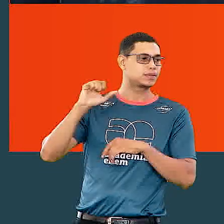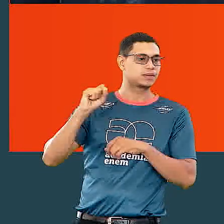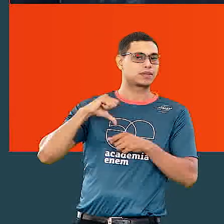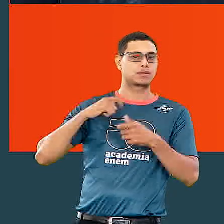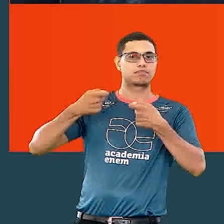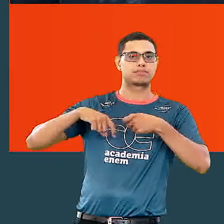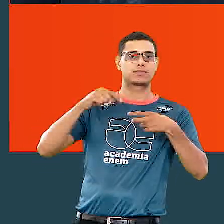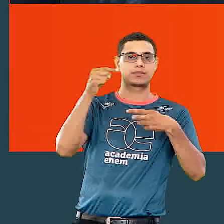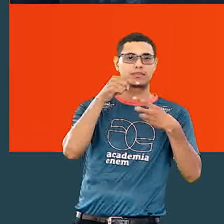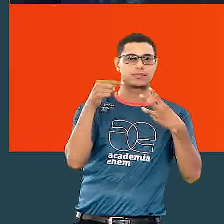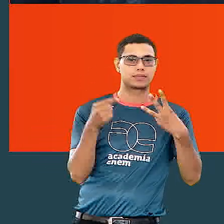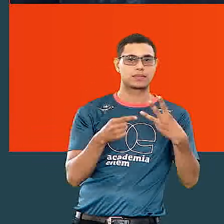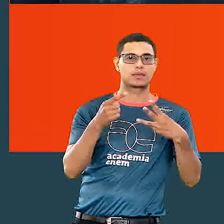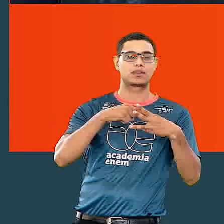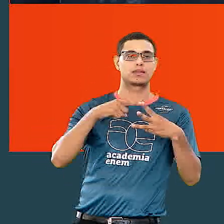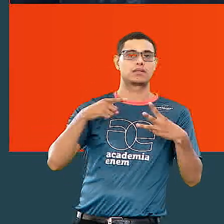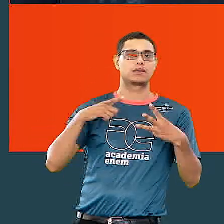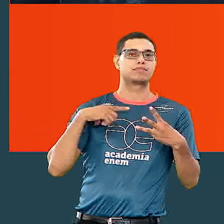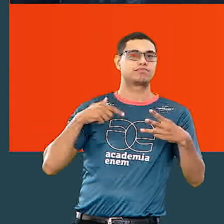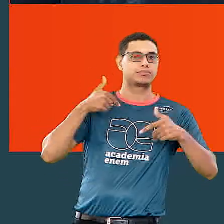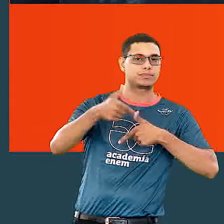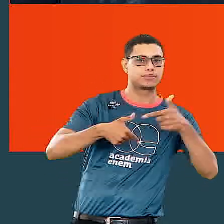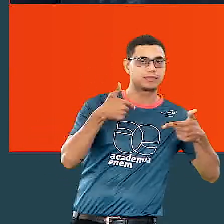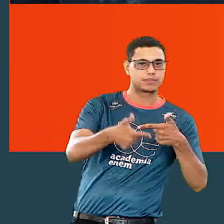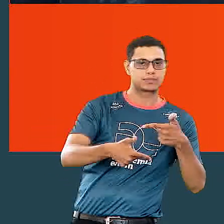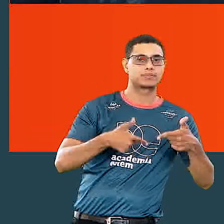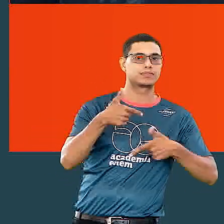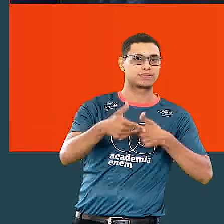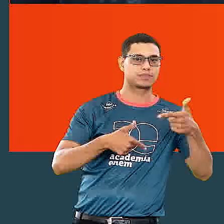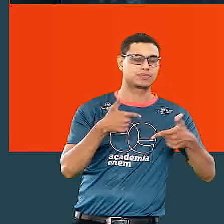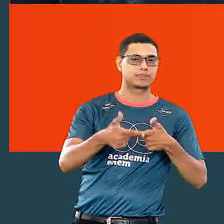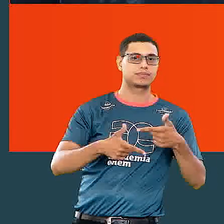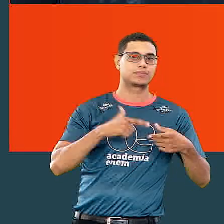3 coisas. Mão de obra,